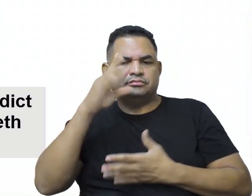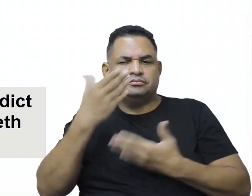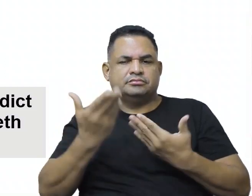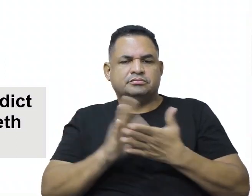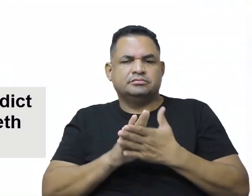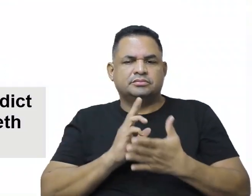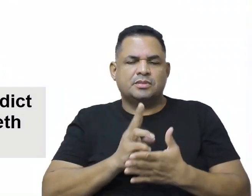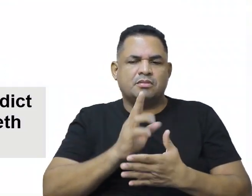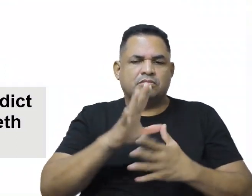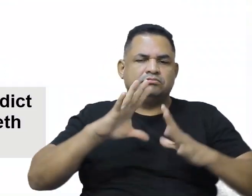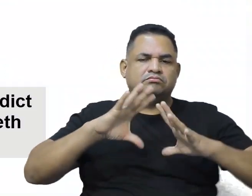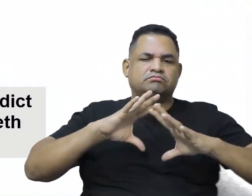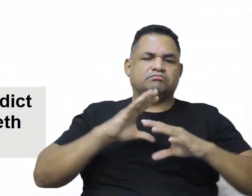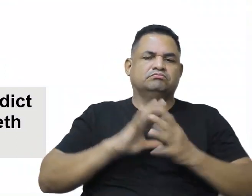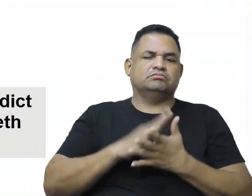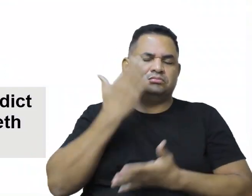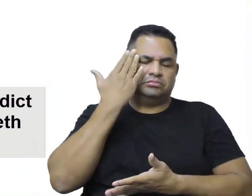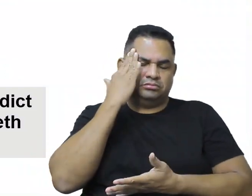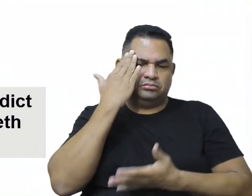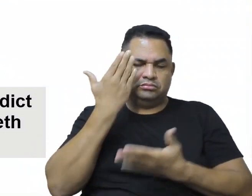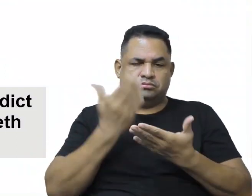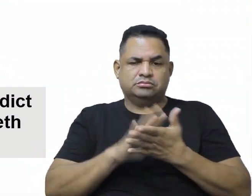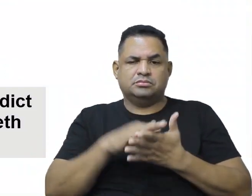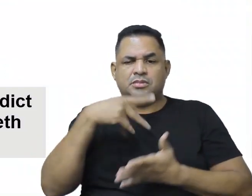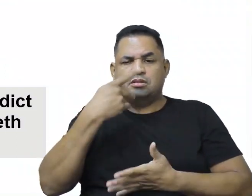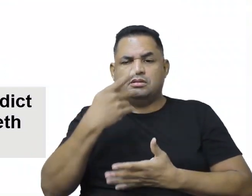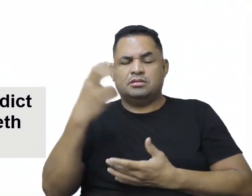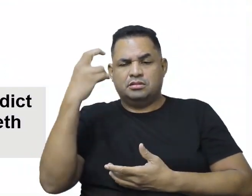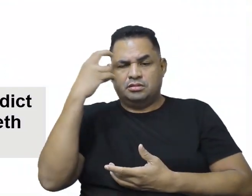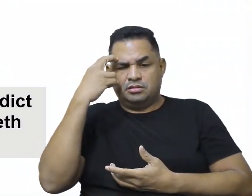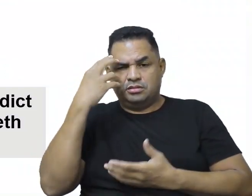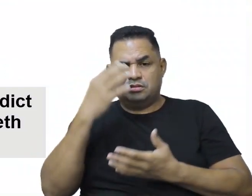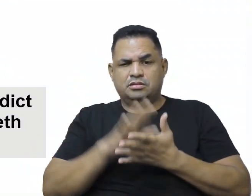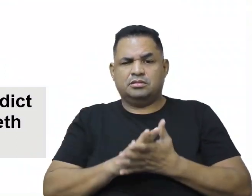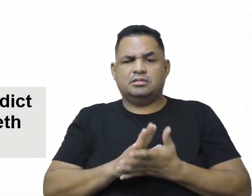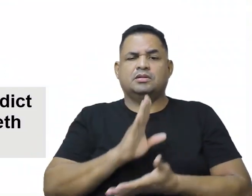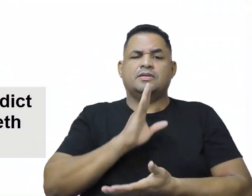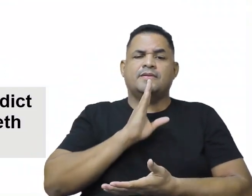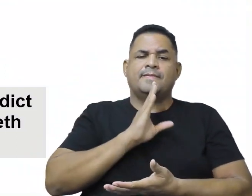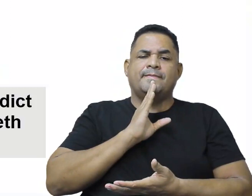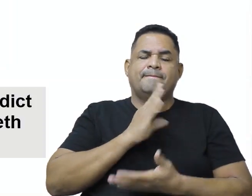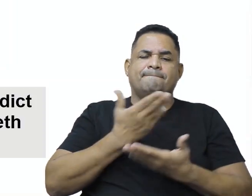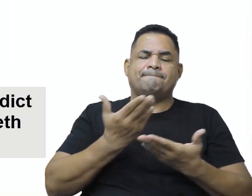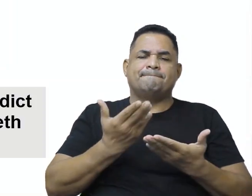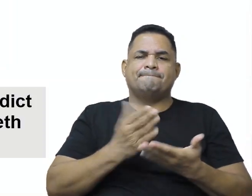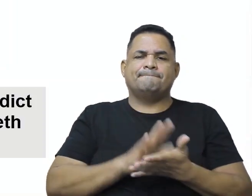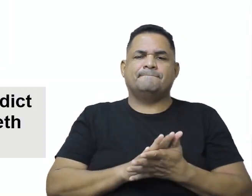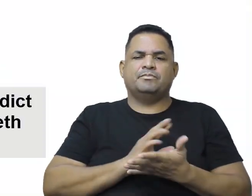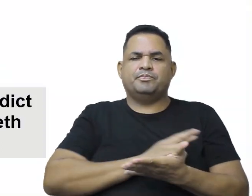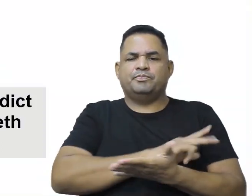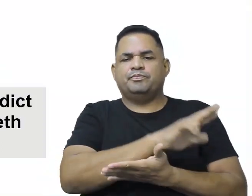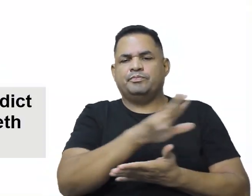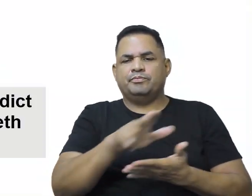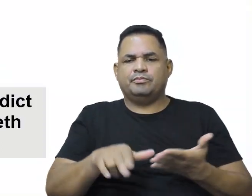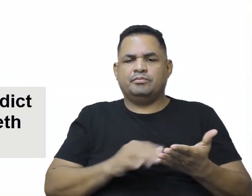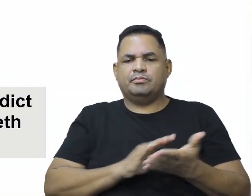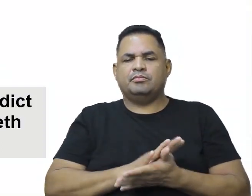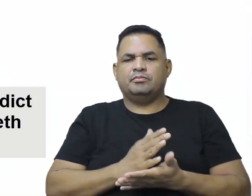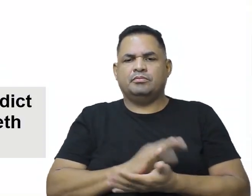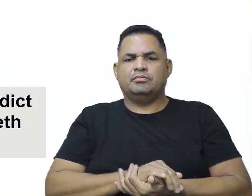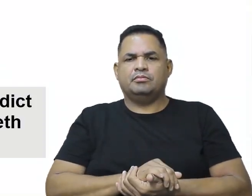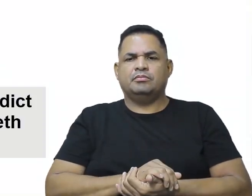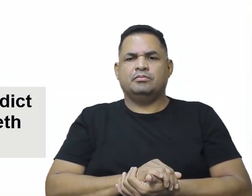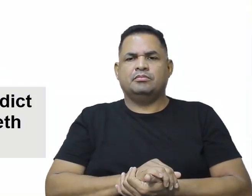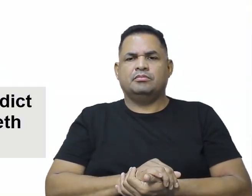para conseguir compreender ela e ele fala de culturas ele reconhece essa diversidade que existe